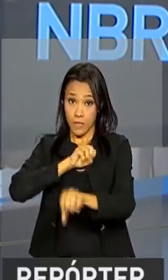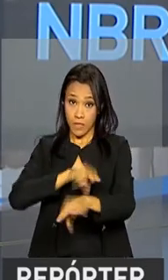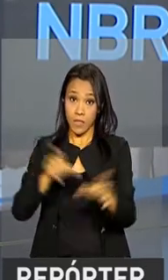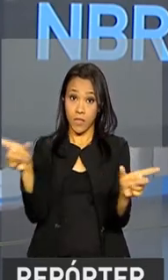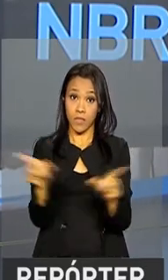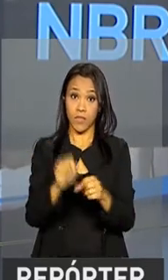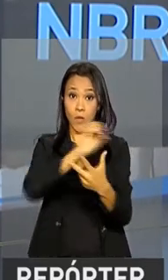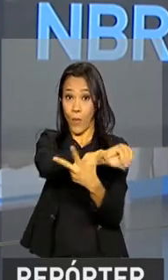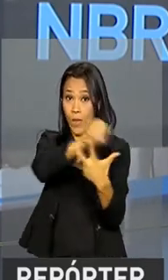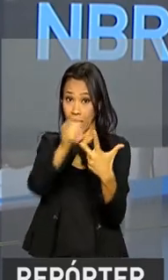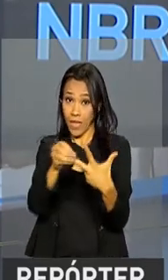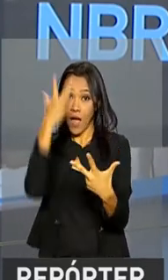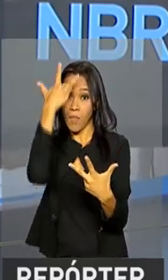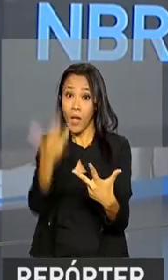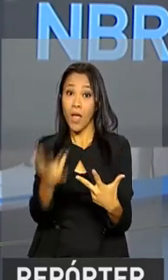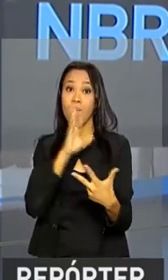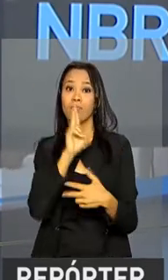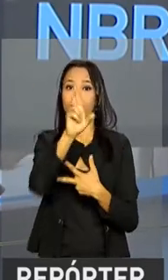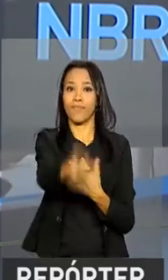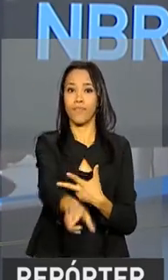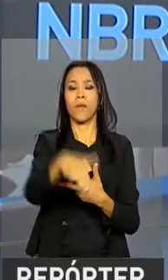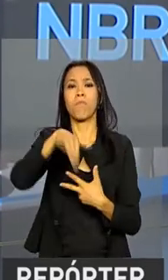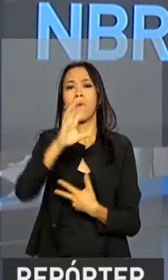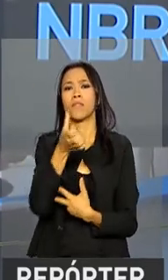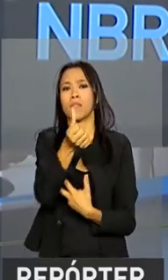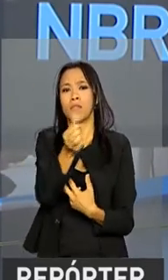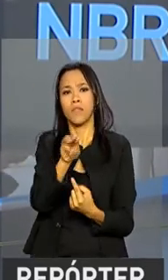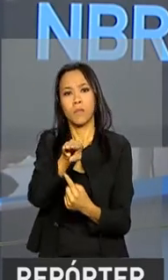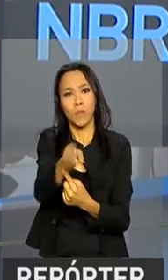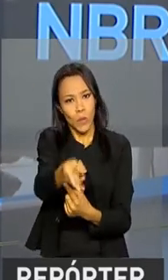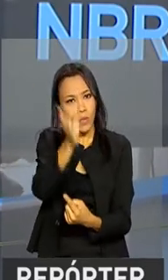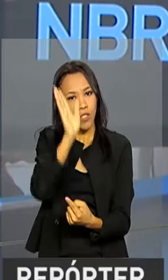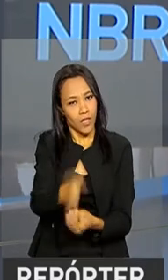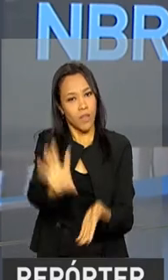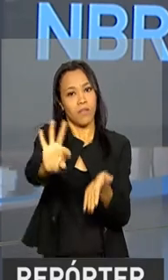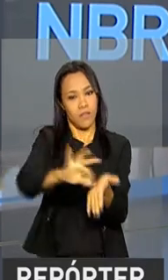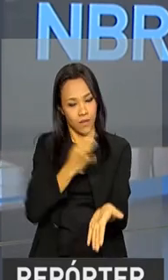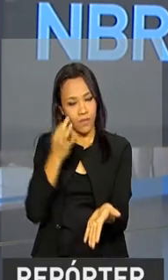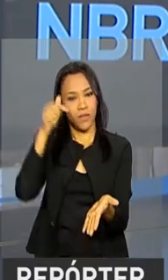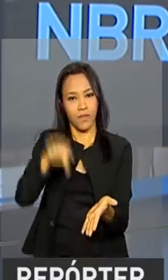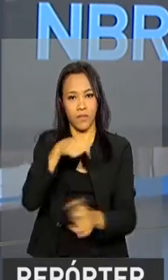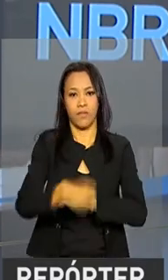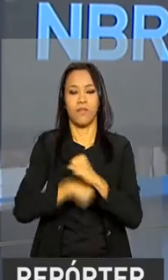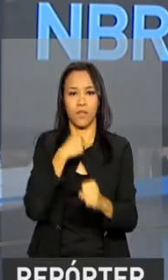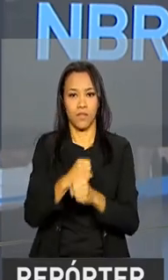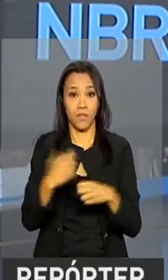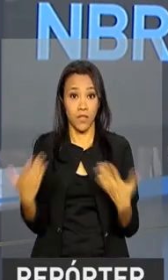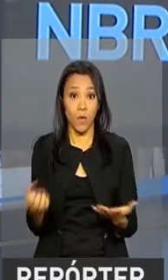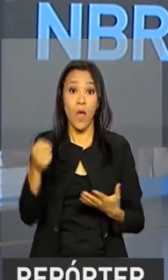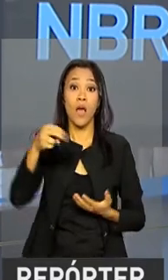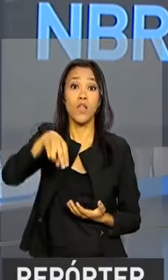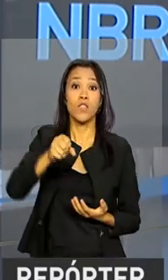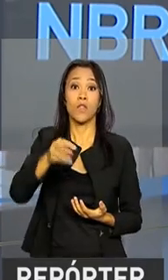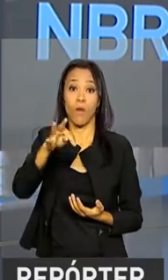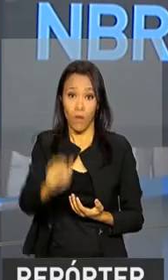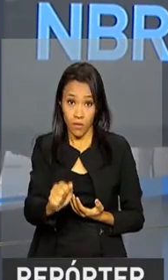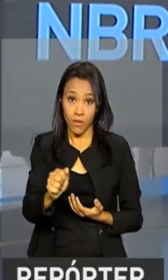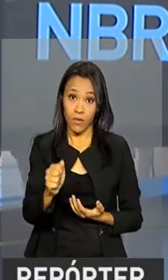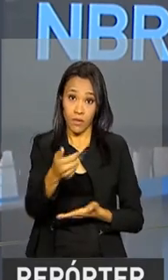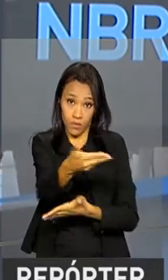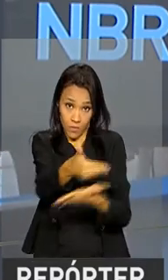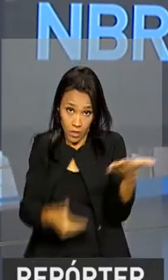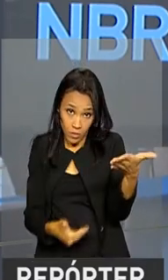sai amanhã mais de 6 milhões de candidatos fizeram o enem este ano as notas do exame podem ser